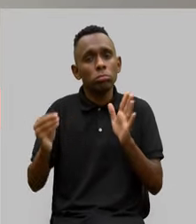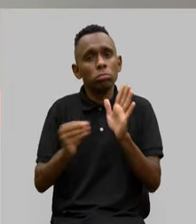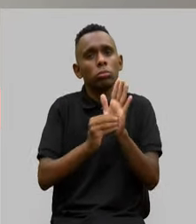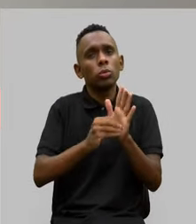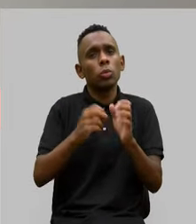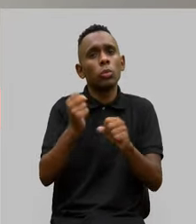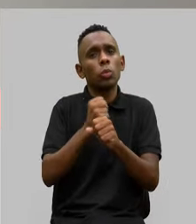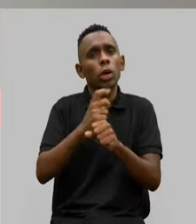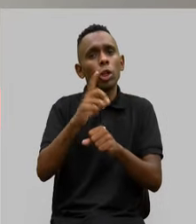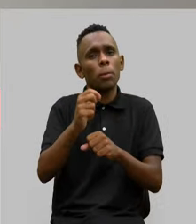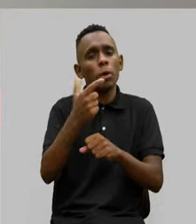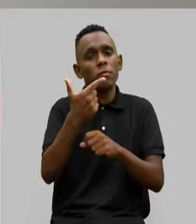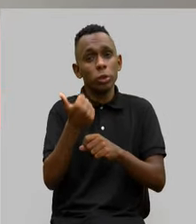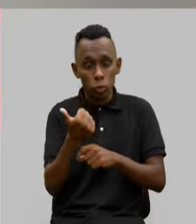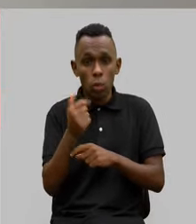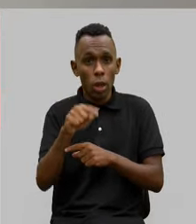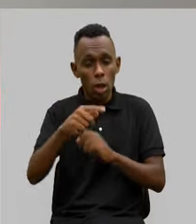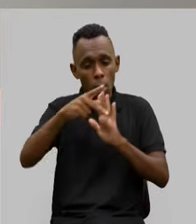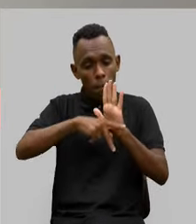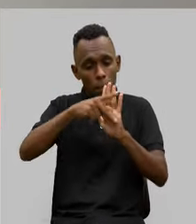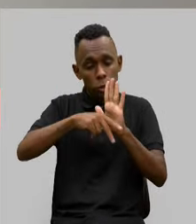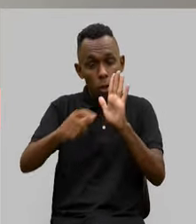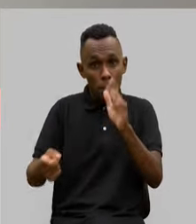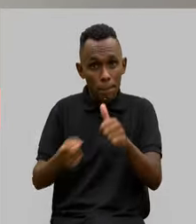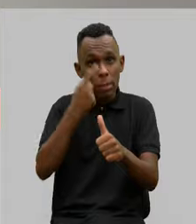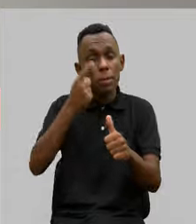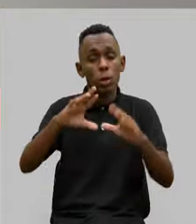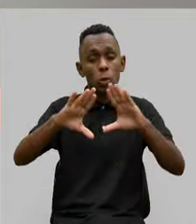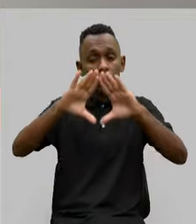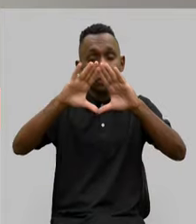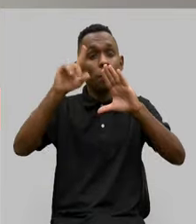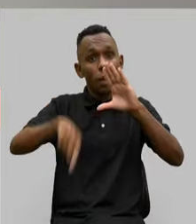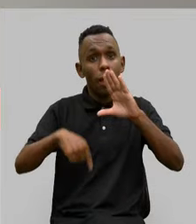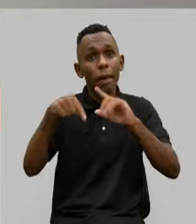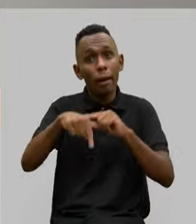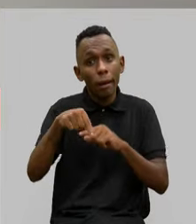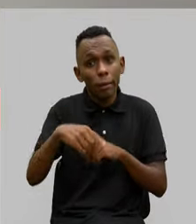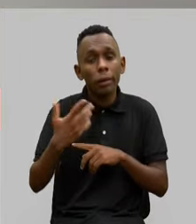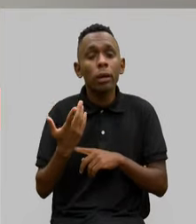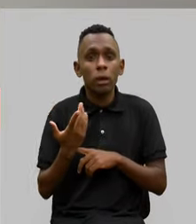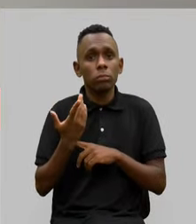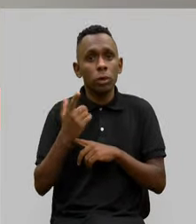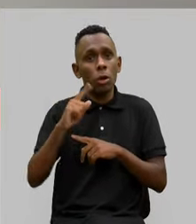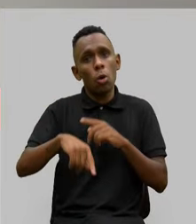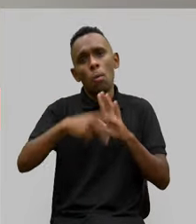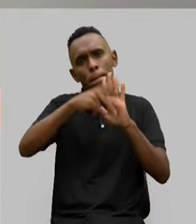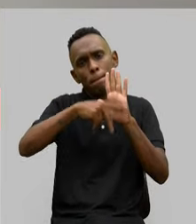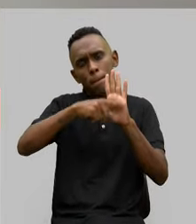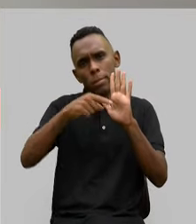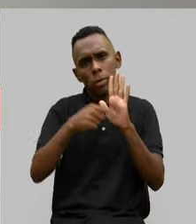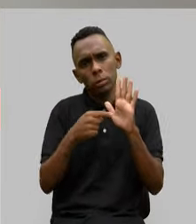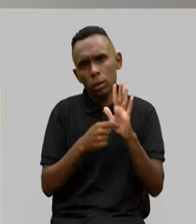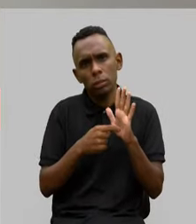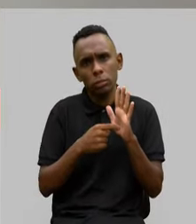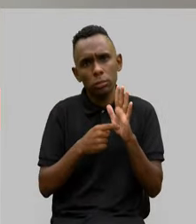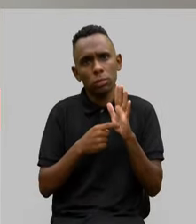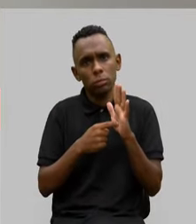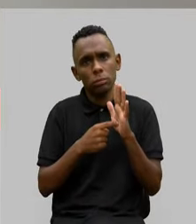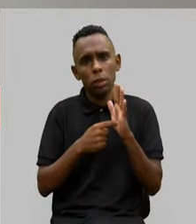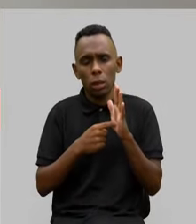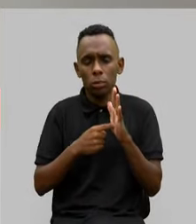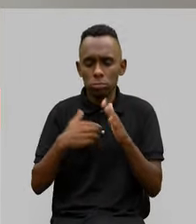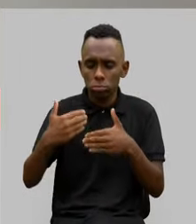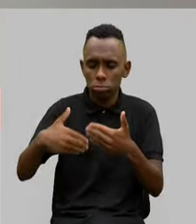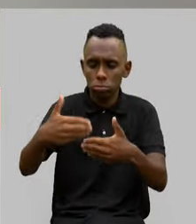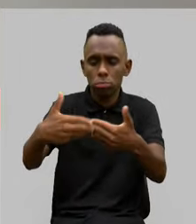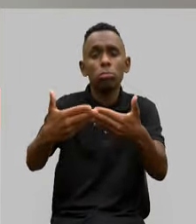2021 é o primeiro projeto na assembleia e portanto é o projeto é o projeto é o que tramita isso